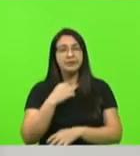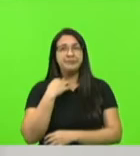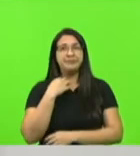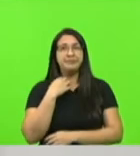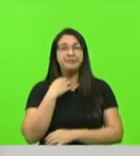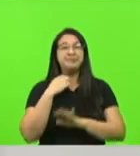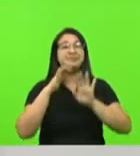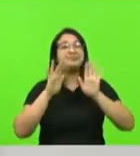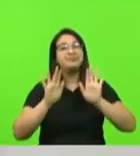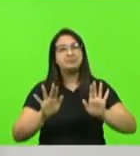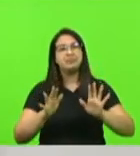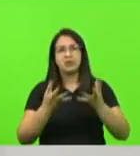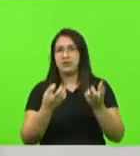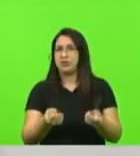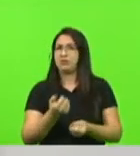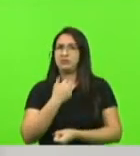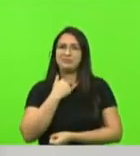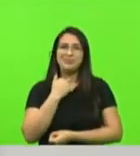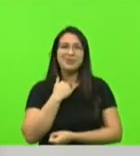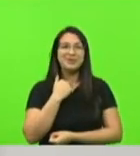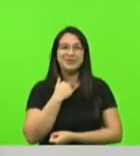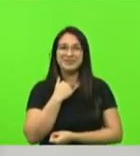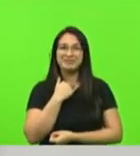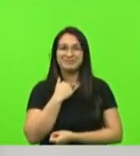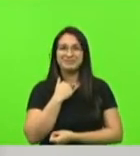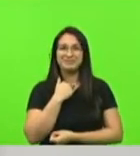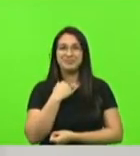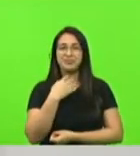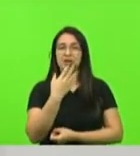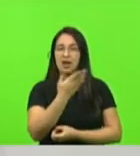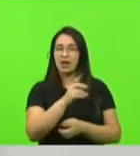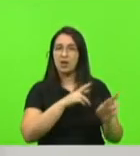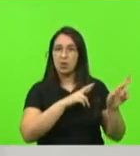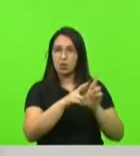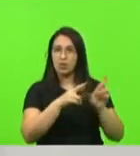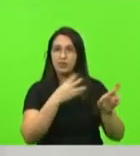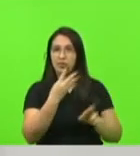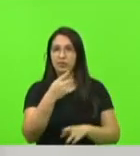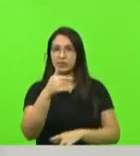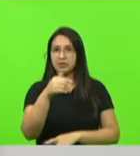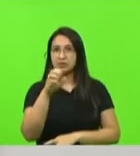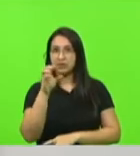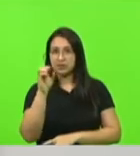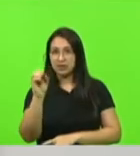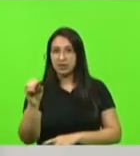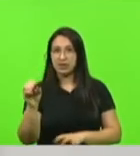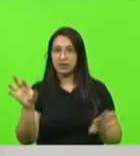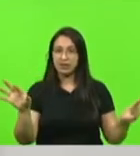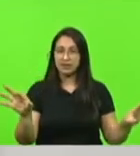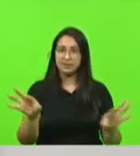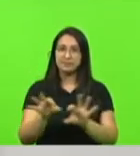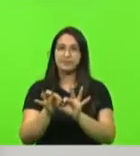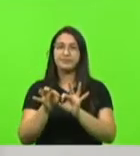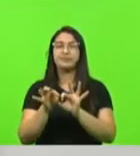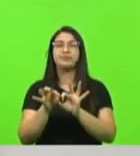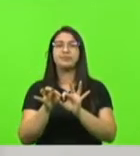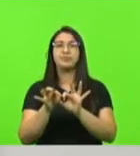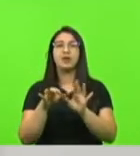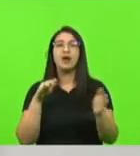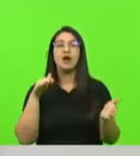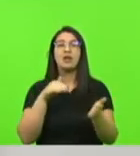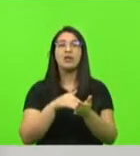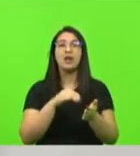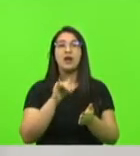Porém, não dá para aceitar que da 470 ligando Timbó, da 470 ligando